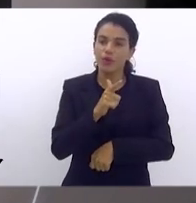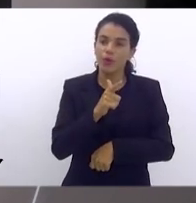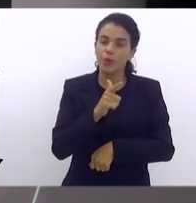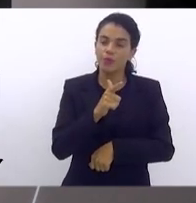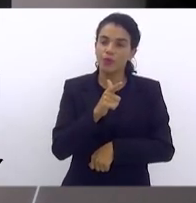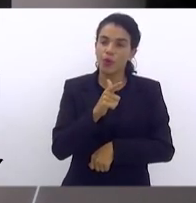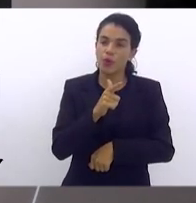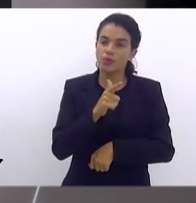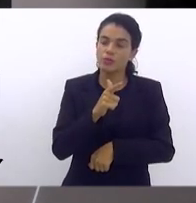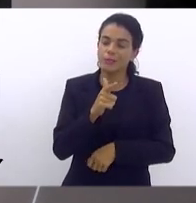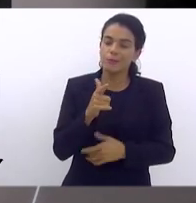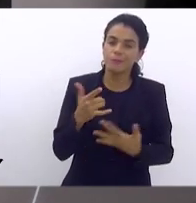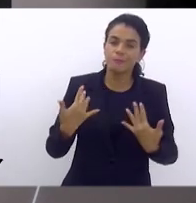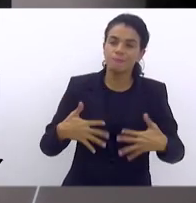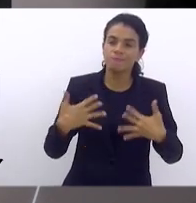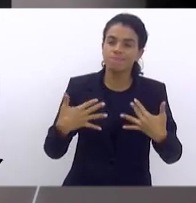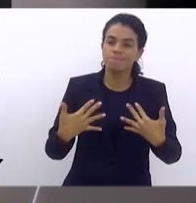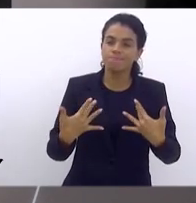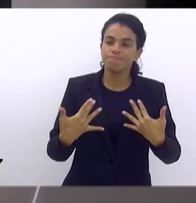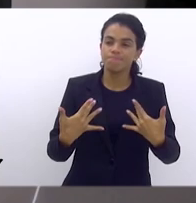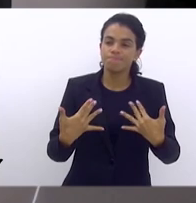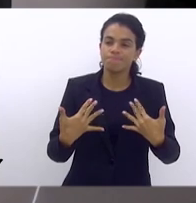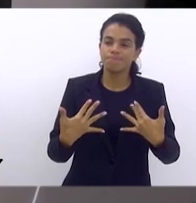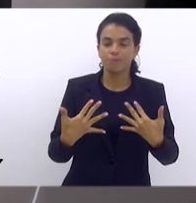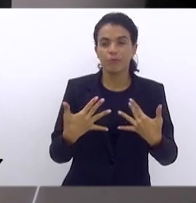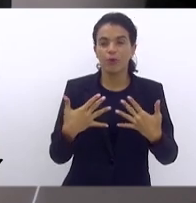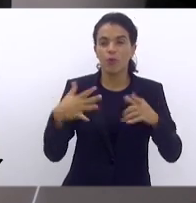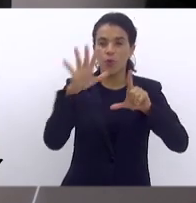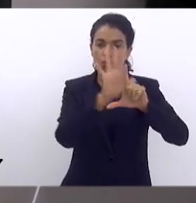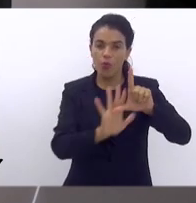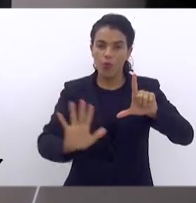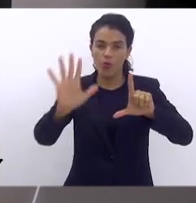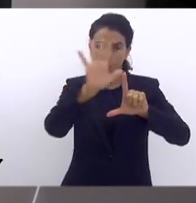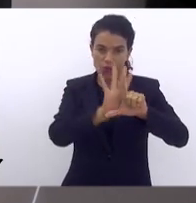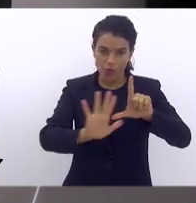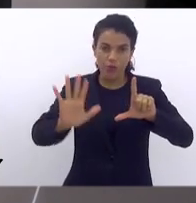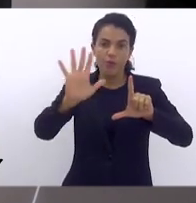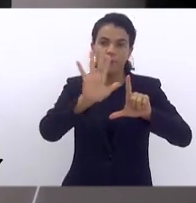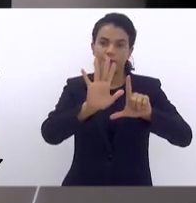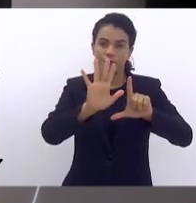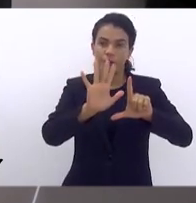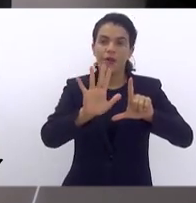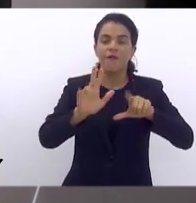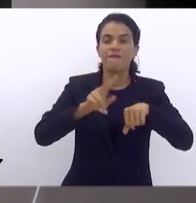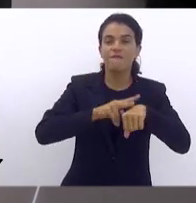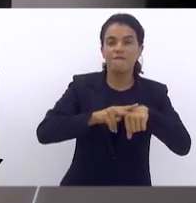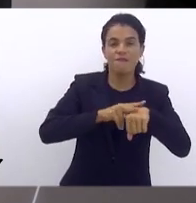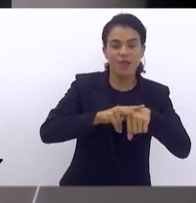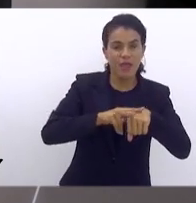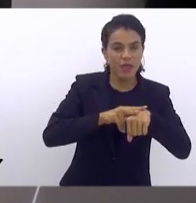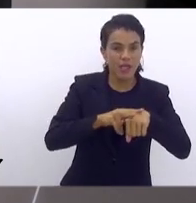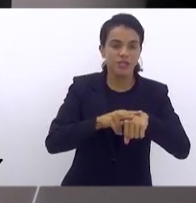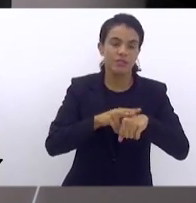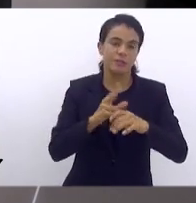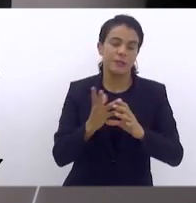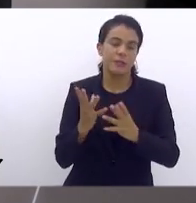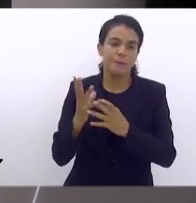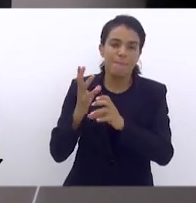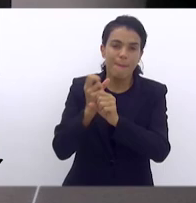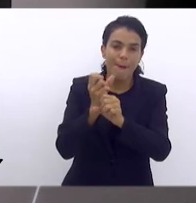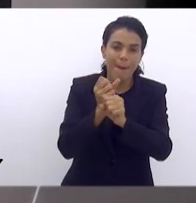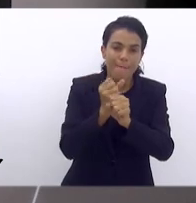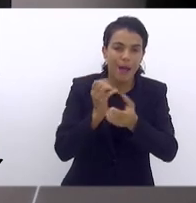é um uma plataforma né um dashboard que a gente chama de verde em dados Então a gente